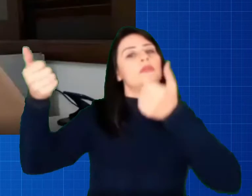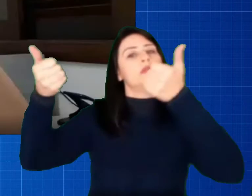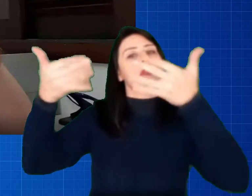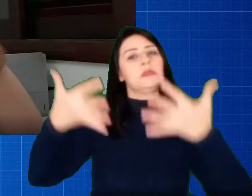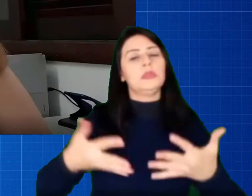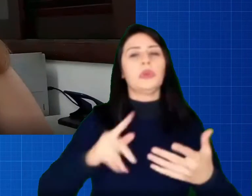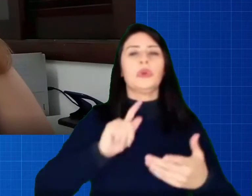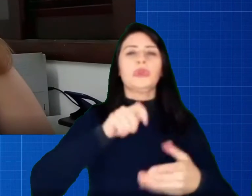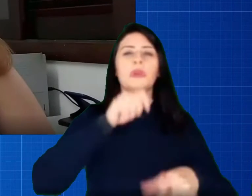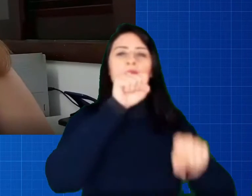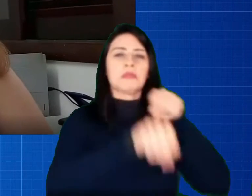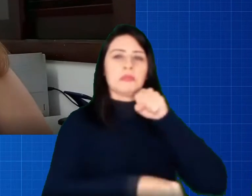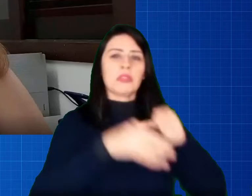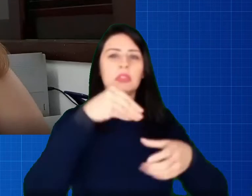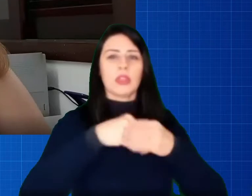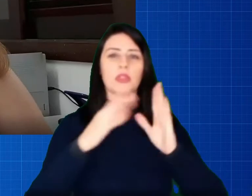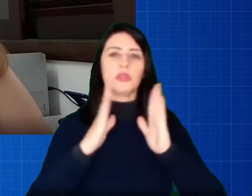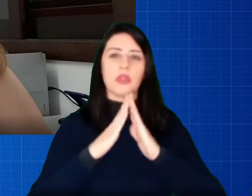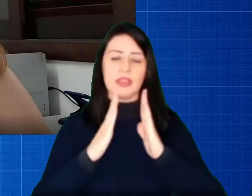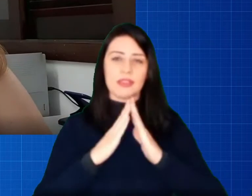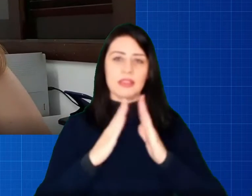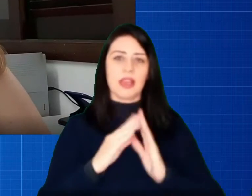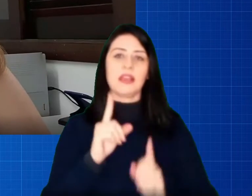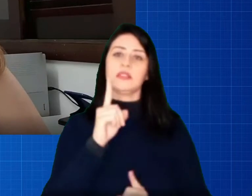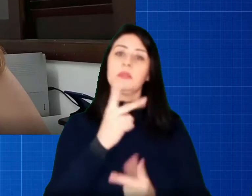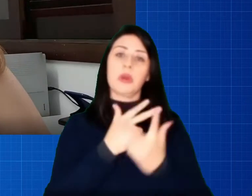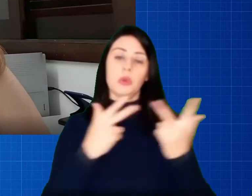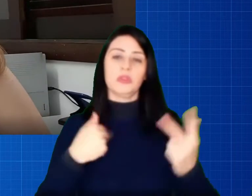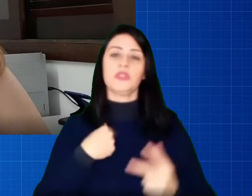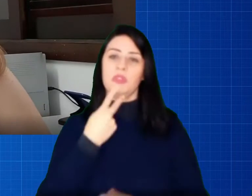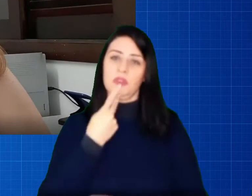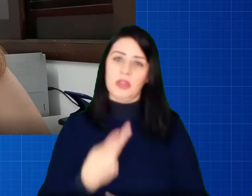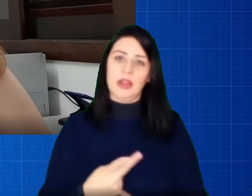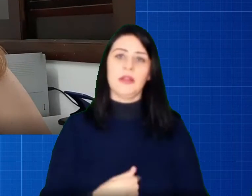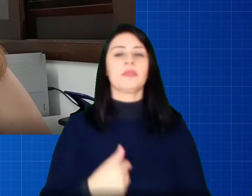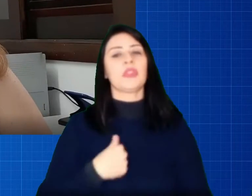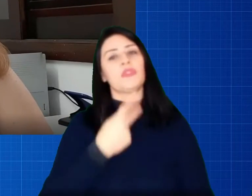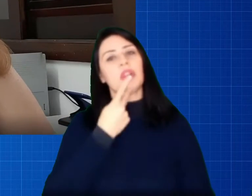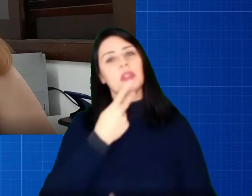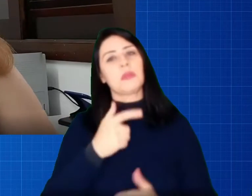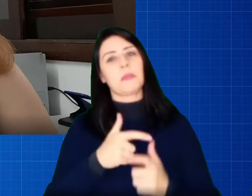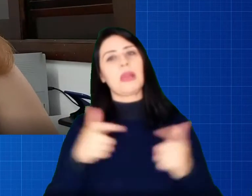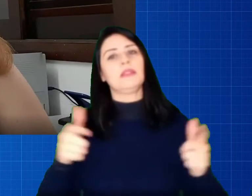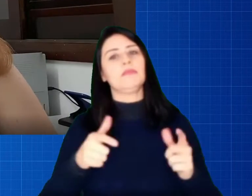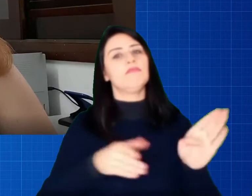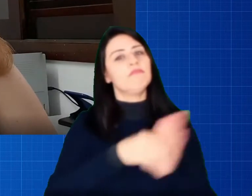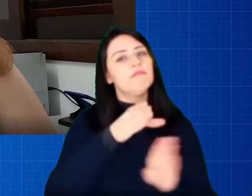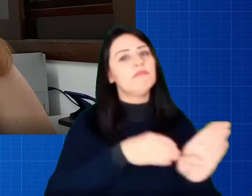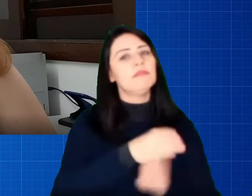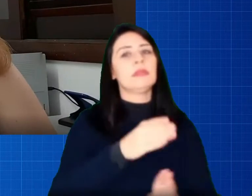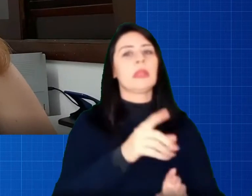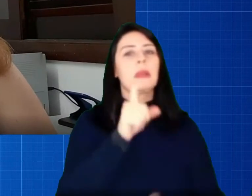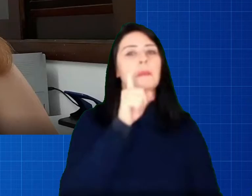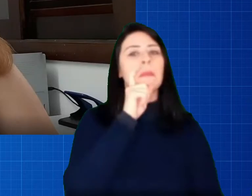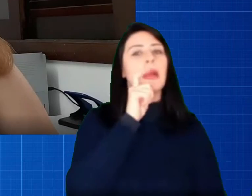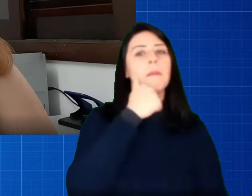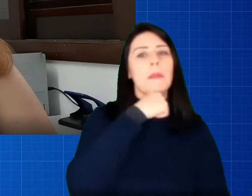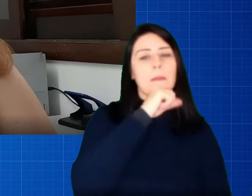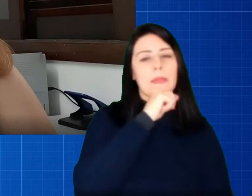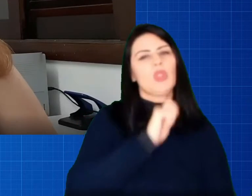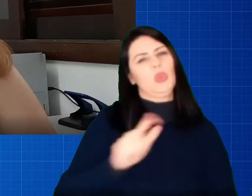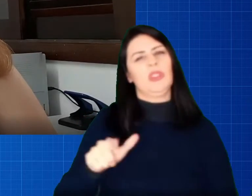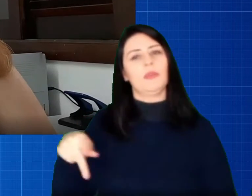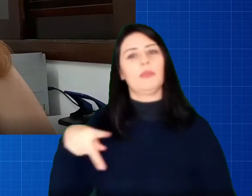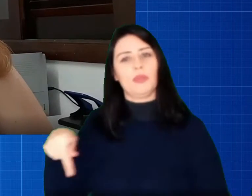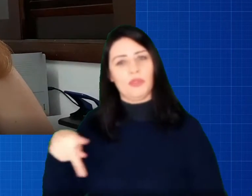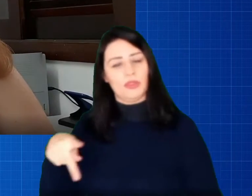E complementando um pouco com o que você falou, claro, assim, do abuso em casa, uma coisa que eu digo, assim, estou falando